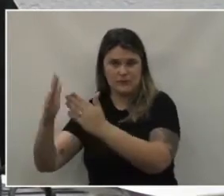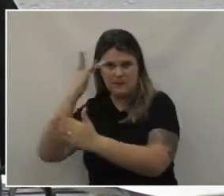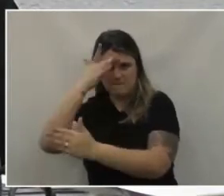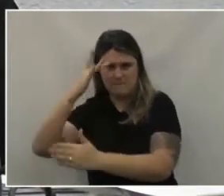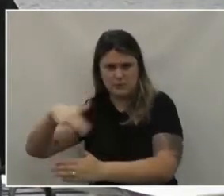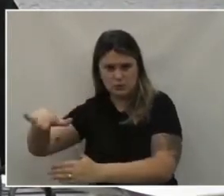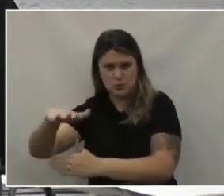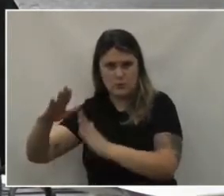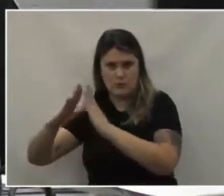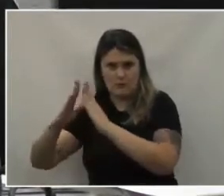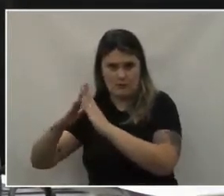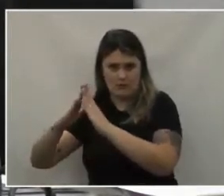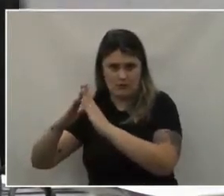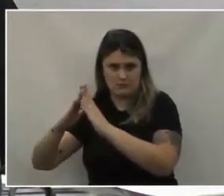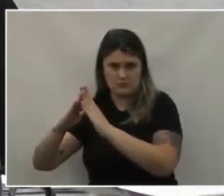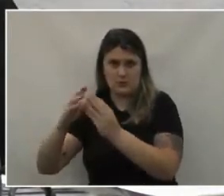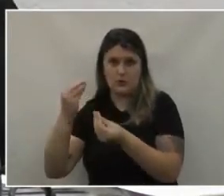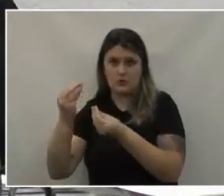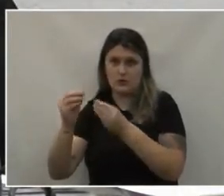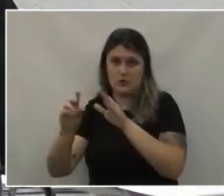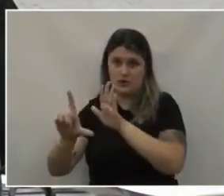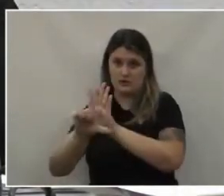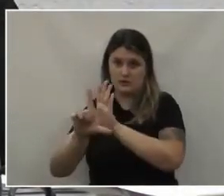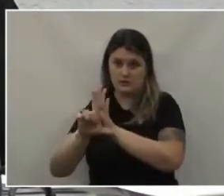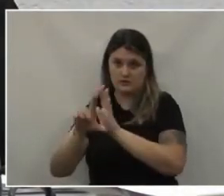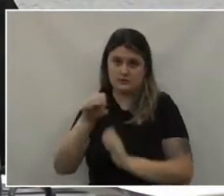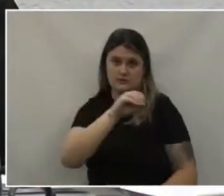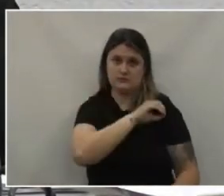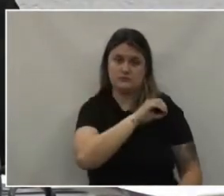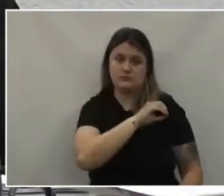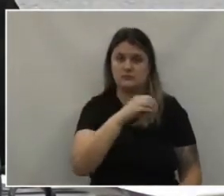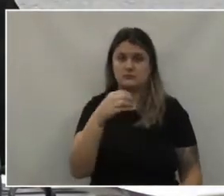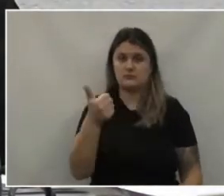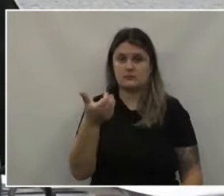de imóveis, conforme Lei Complementar número